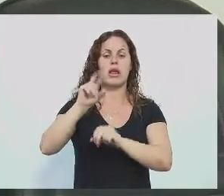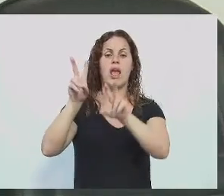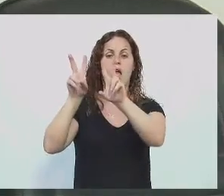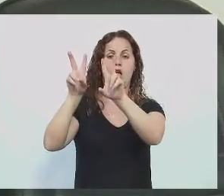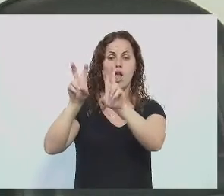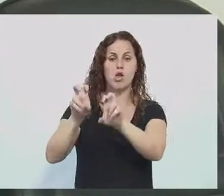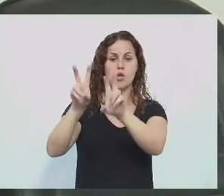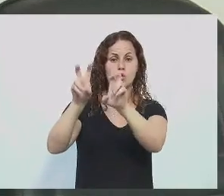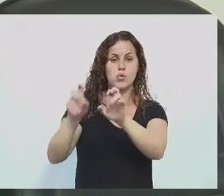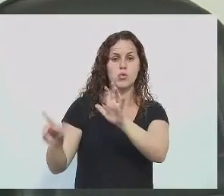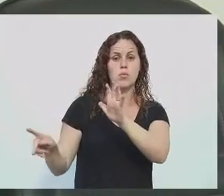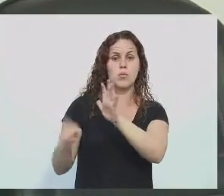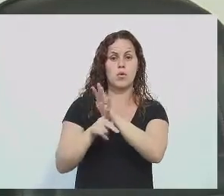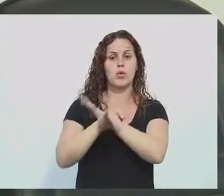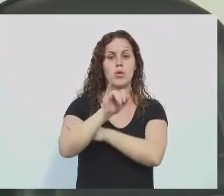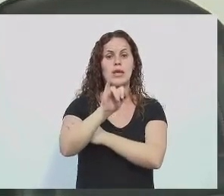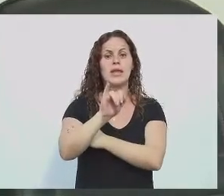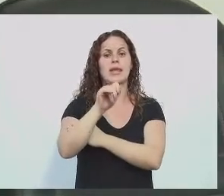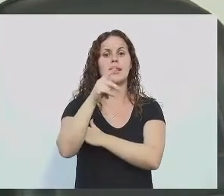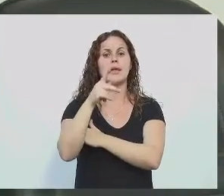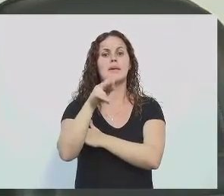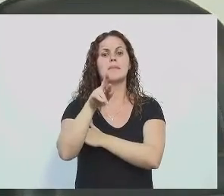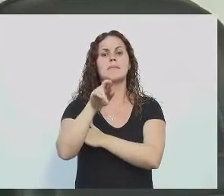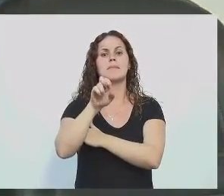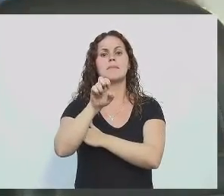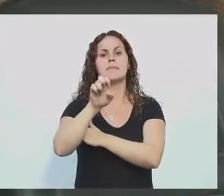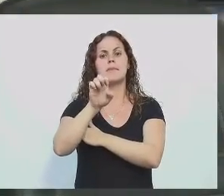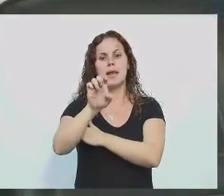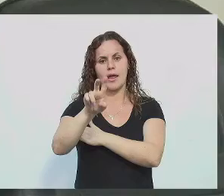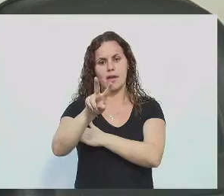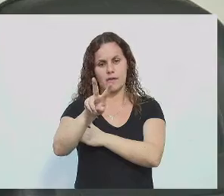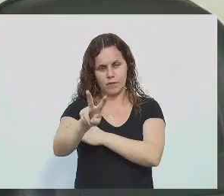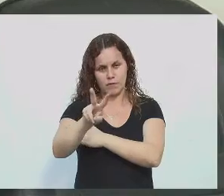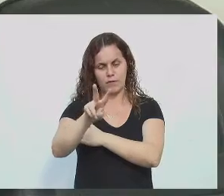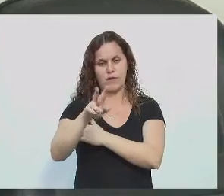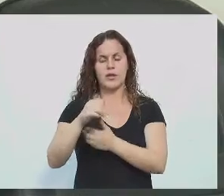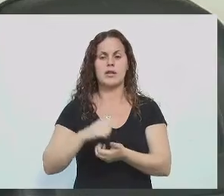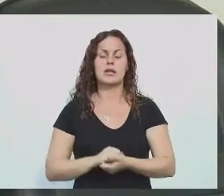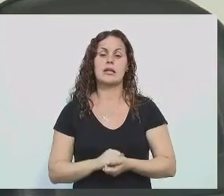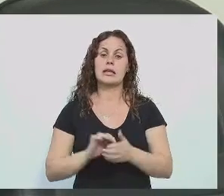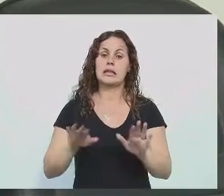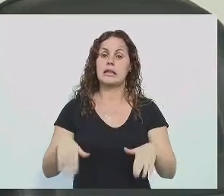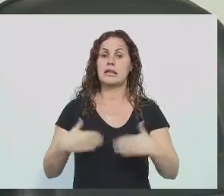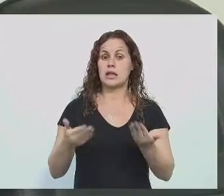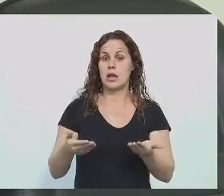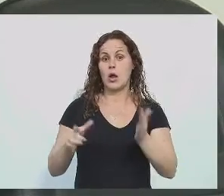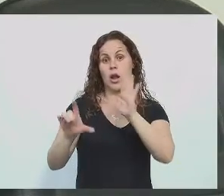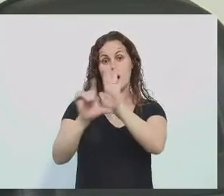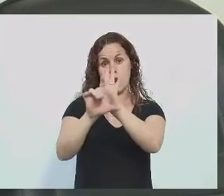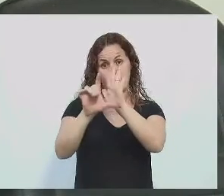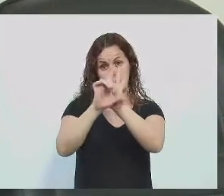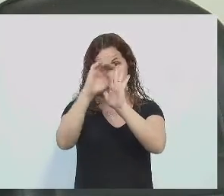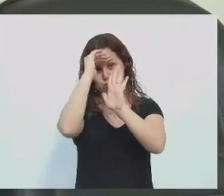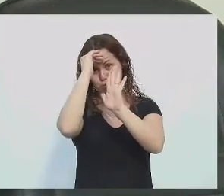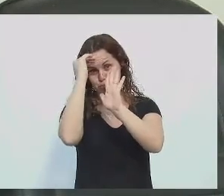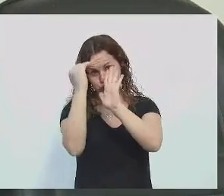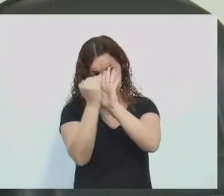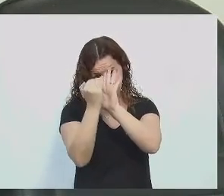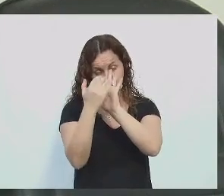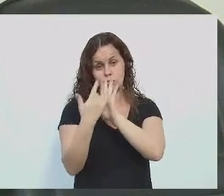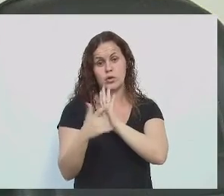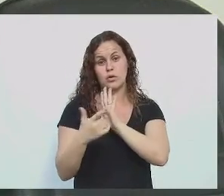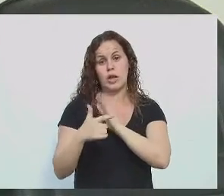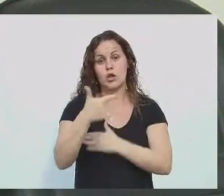assuntos direcionados ao IPREV, notadamente no que diz respeito ao projeto de lei número 051